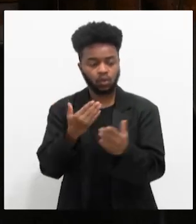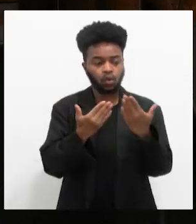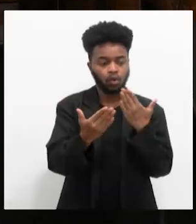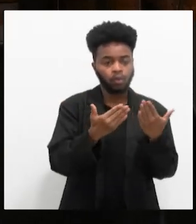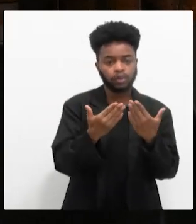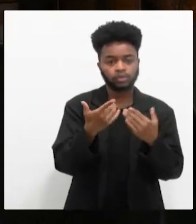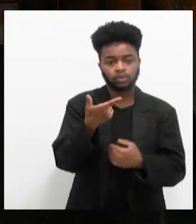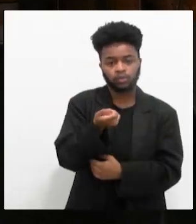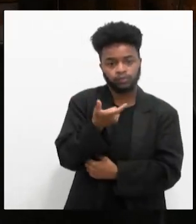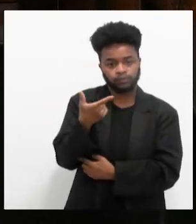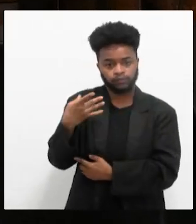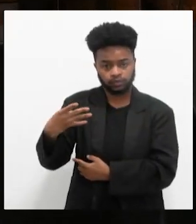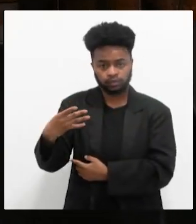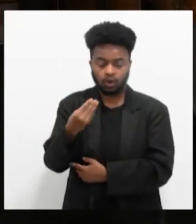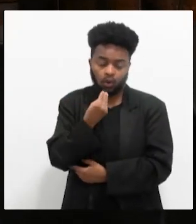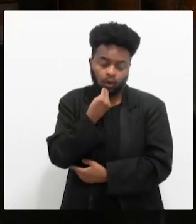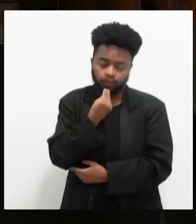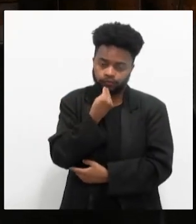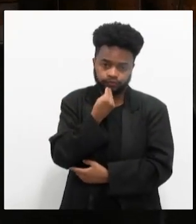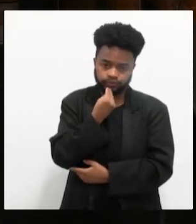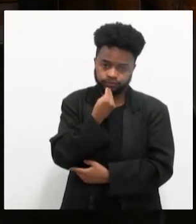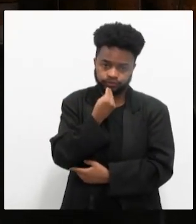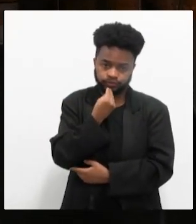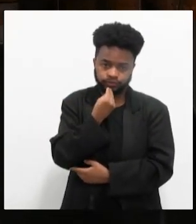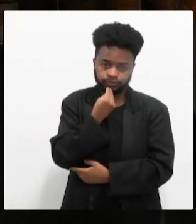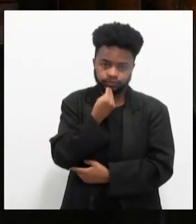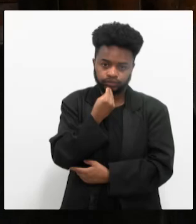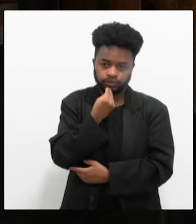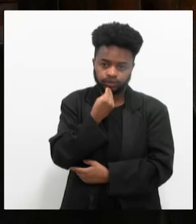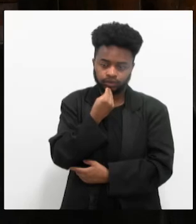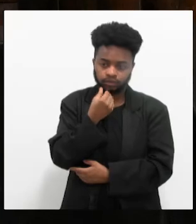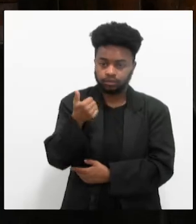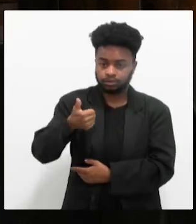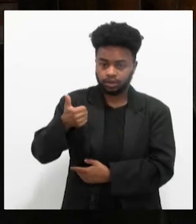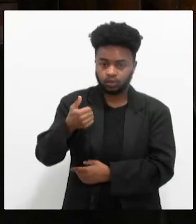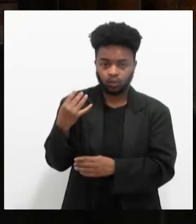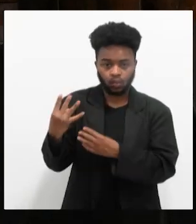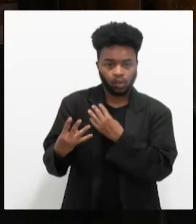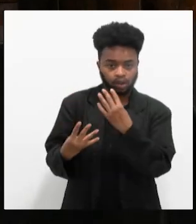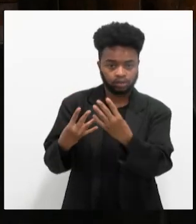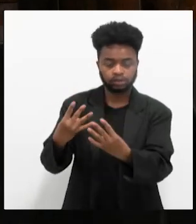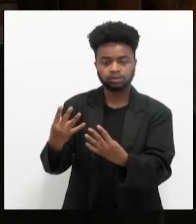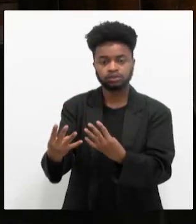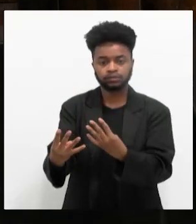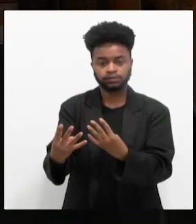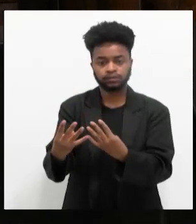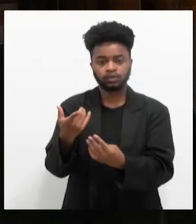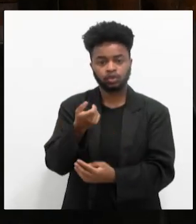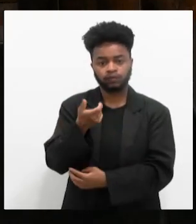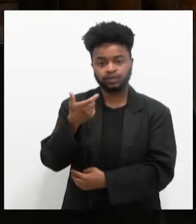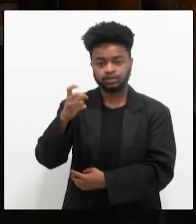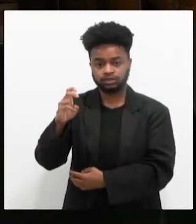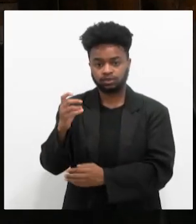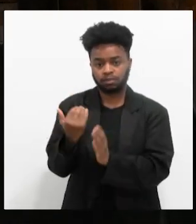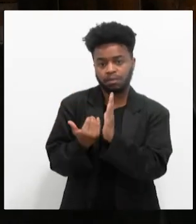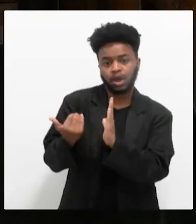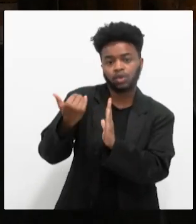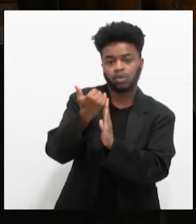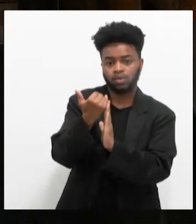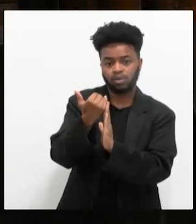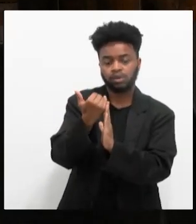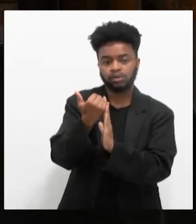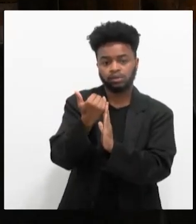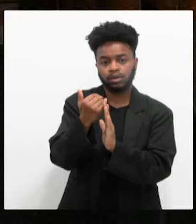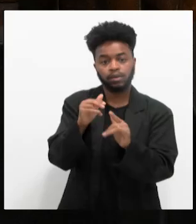24, claro que o primeiro quadrimestre de 25 está maior por